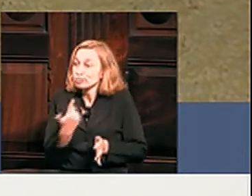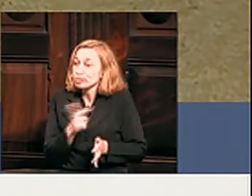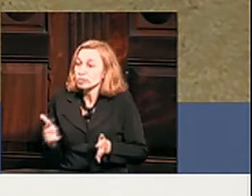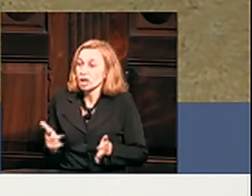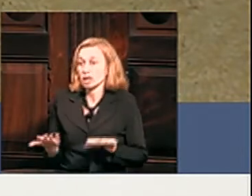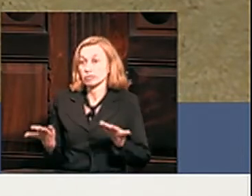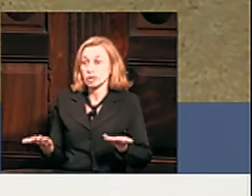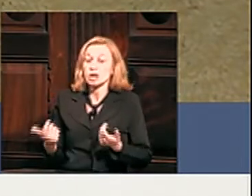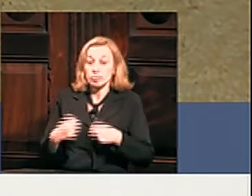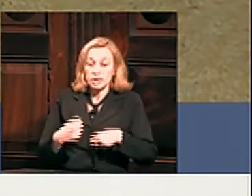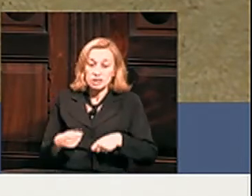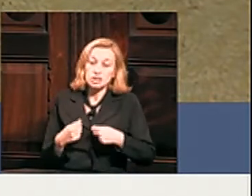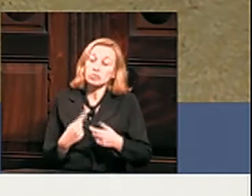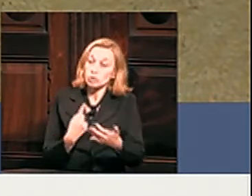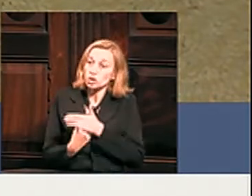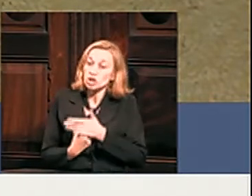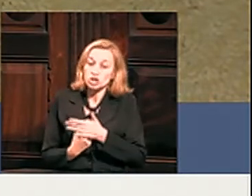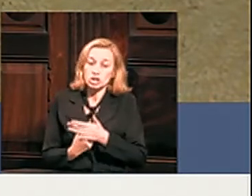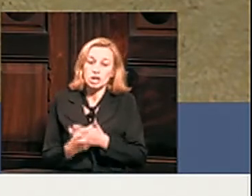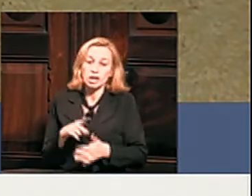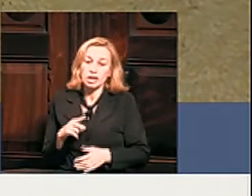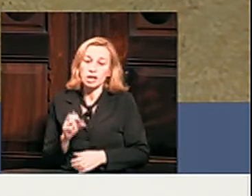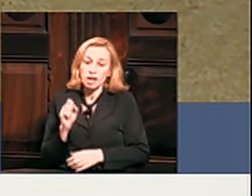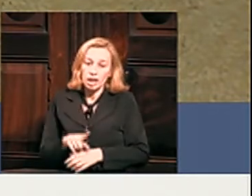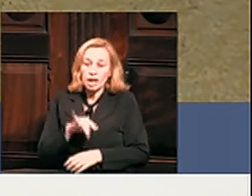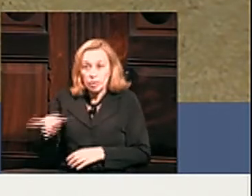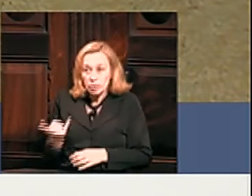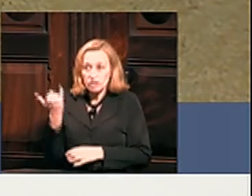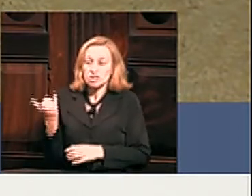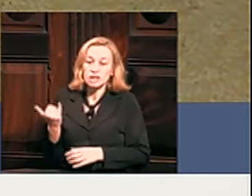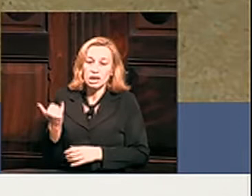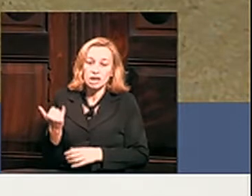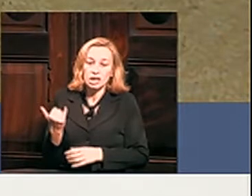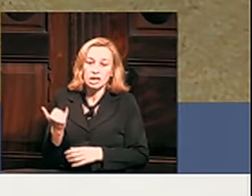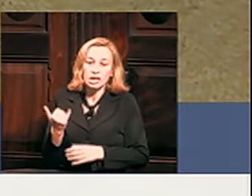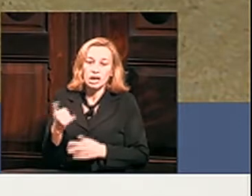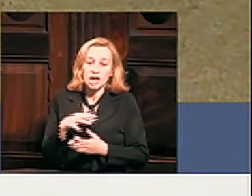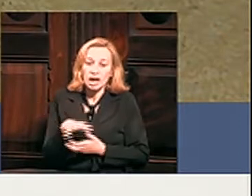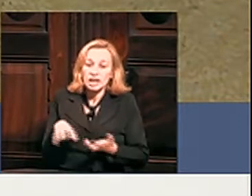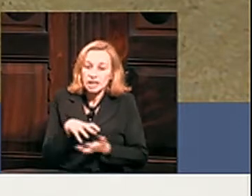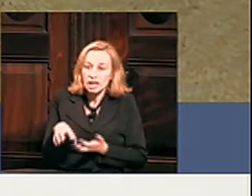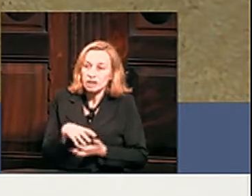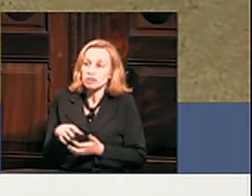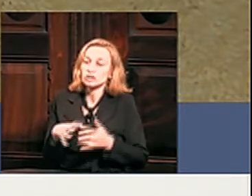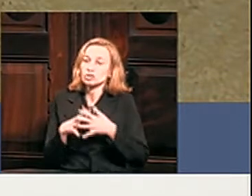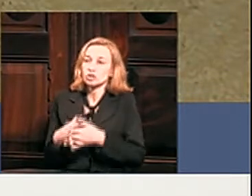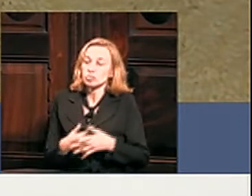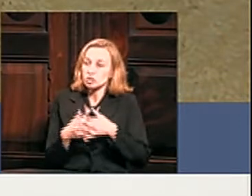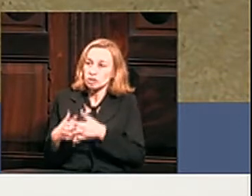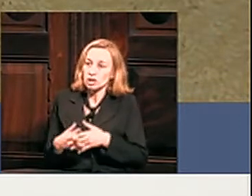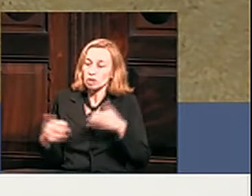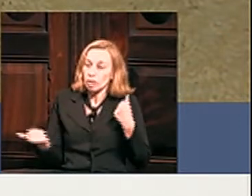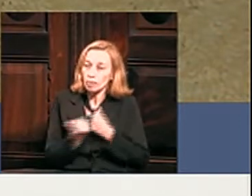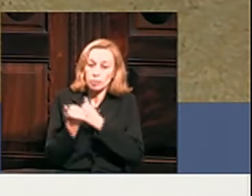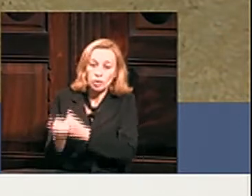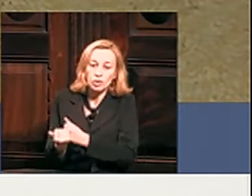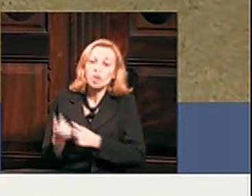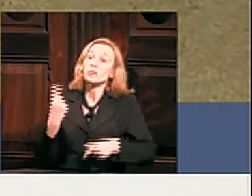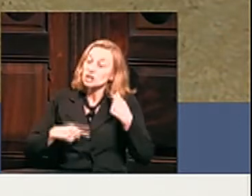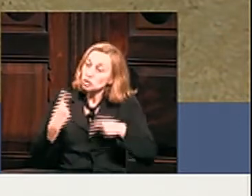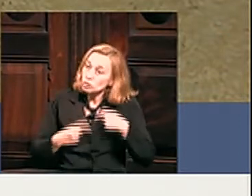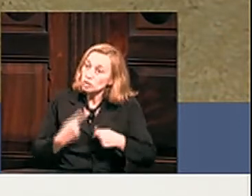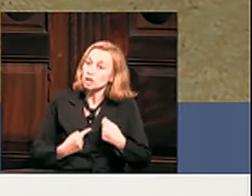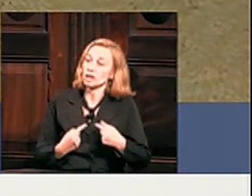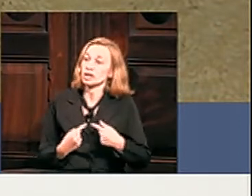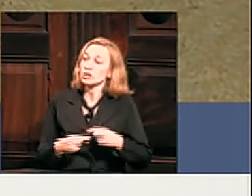tem que combater e aproveitar que essa greve dos caminhoneiros virou uma greve com apoio de todo brasileiro, para discutir justamente